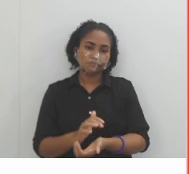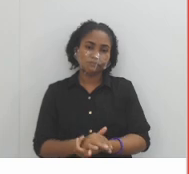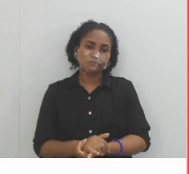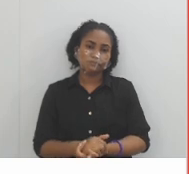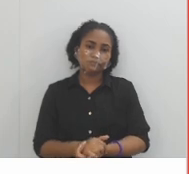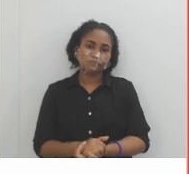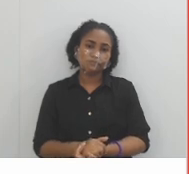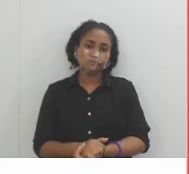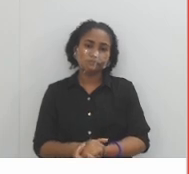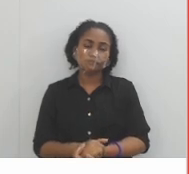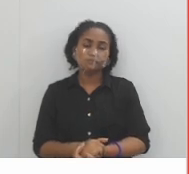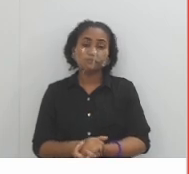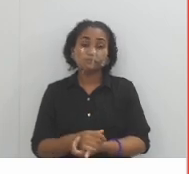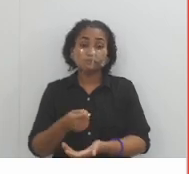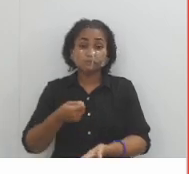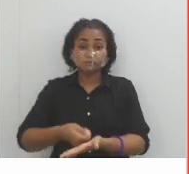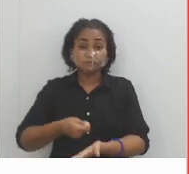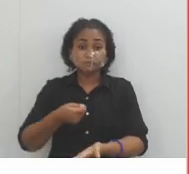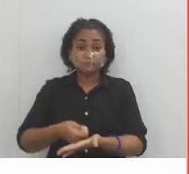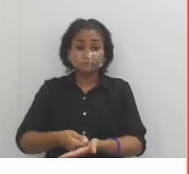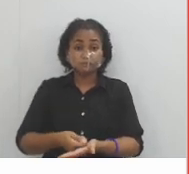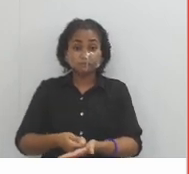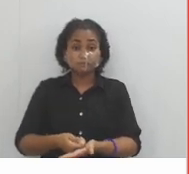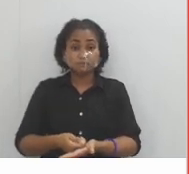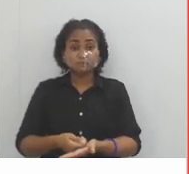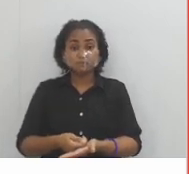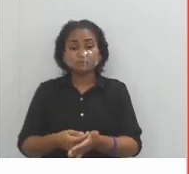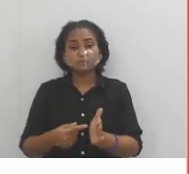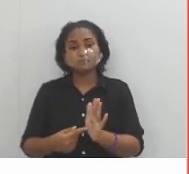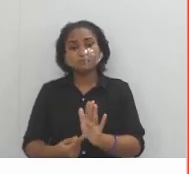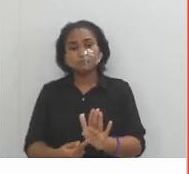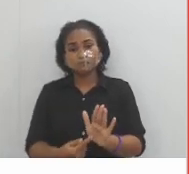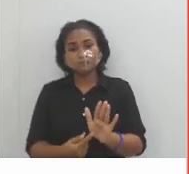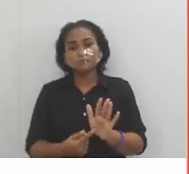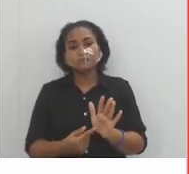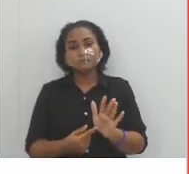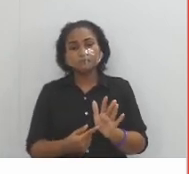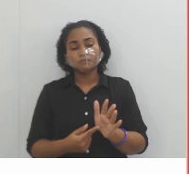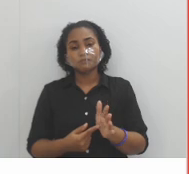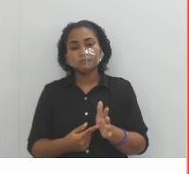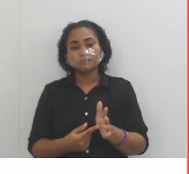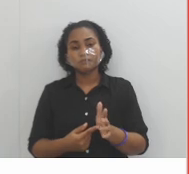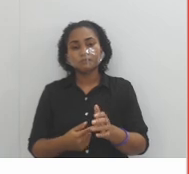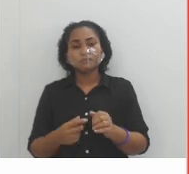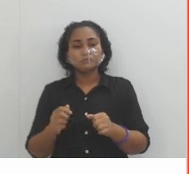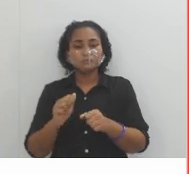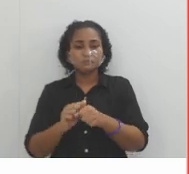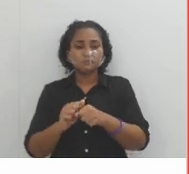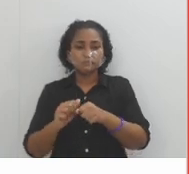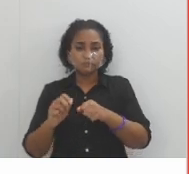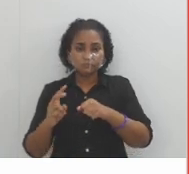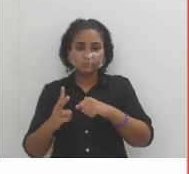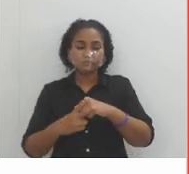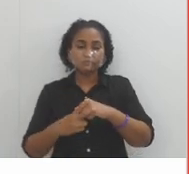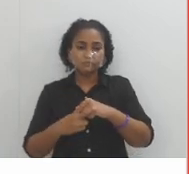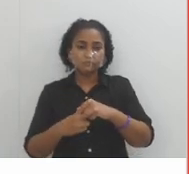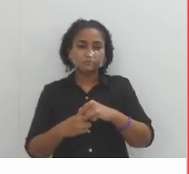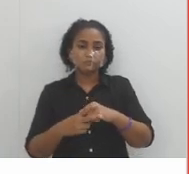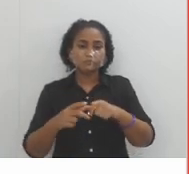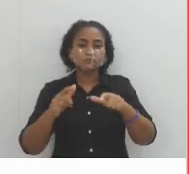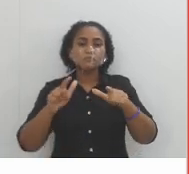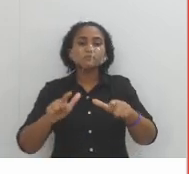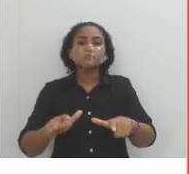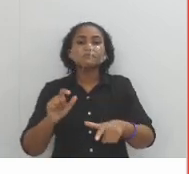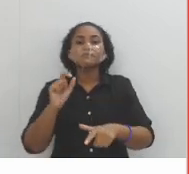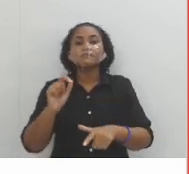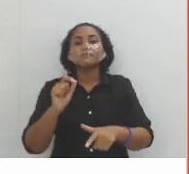ele exige, né, como intransitivo, que o adjunto adverbial de lugar, que no caso aí é o